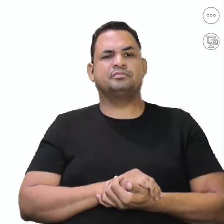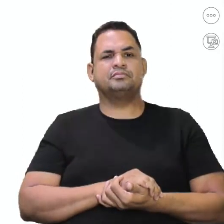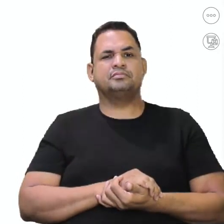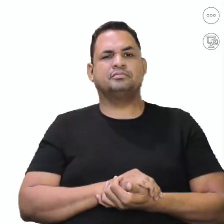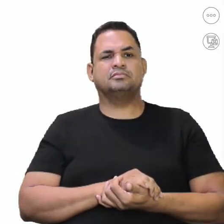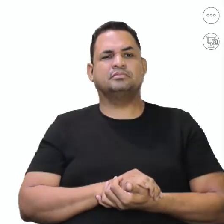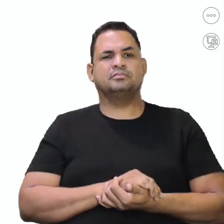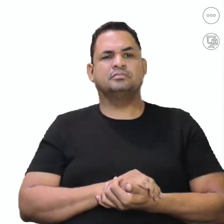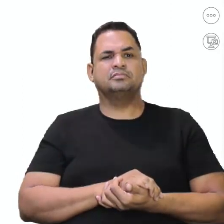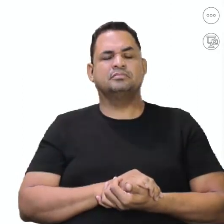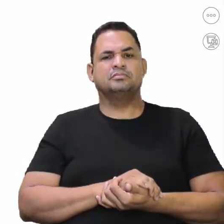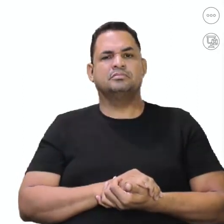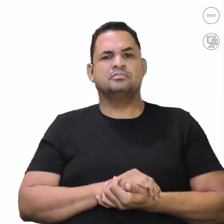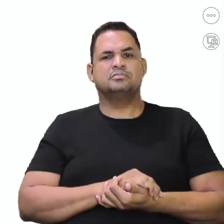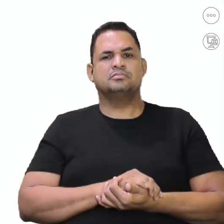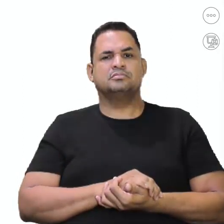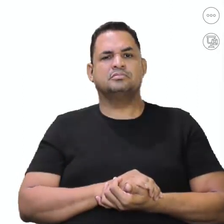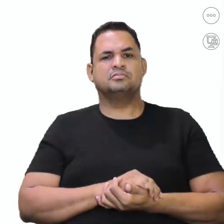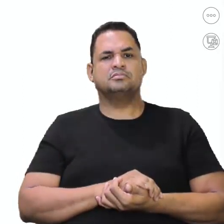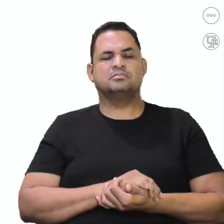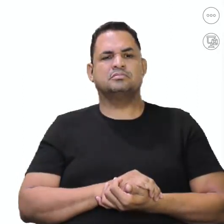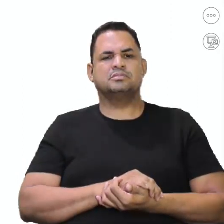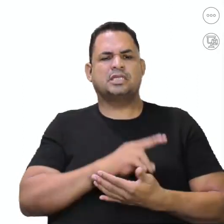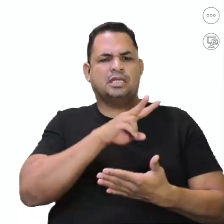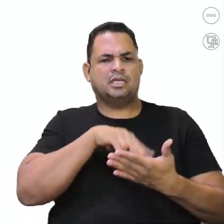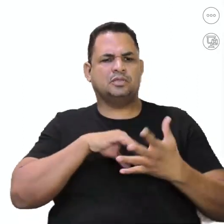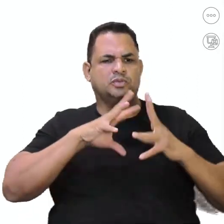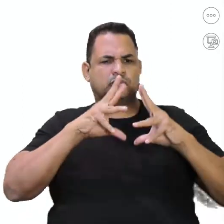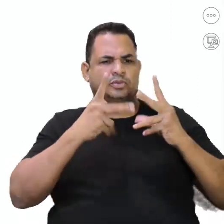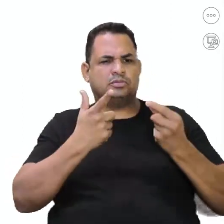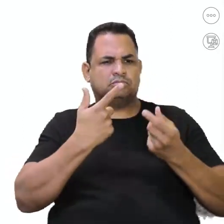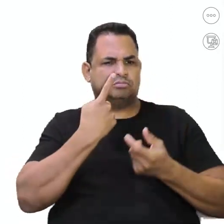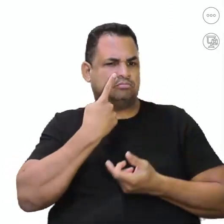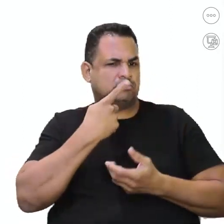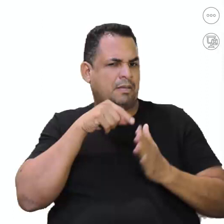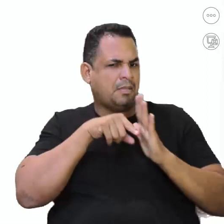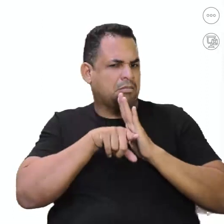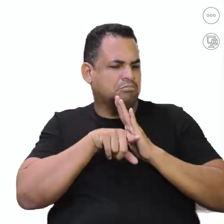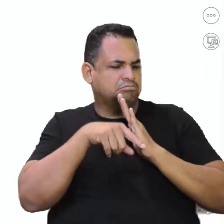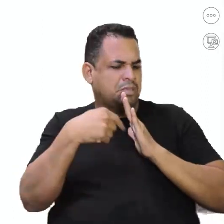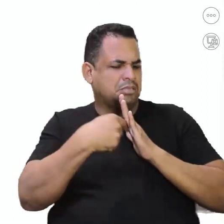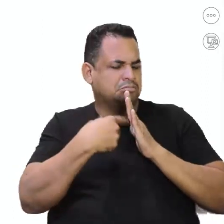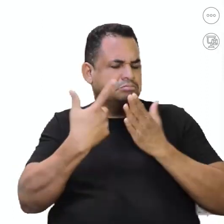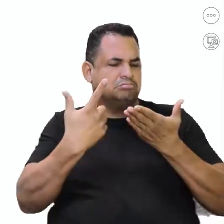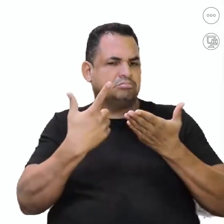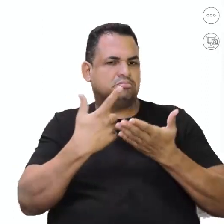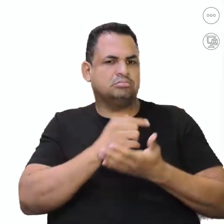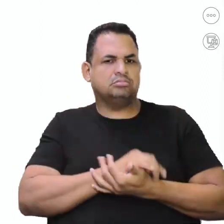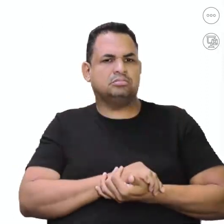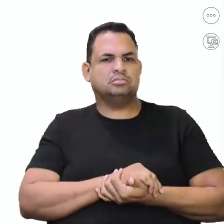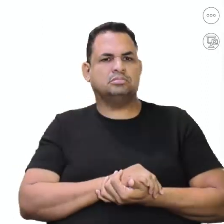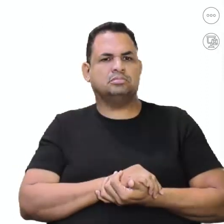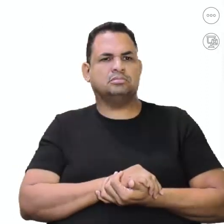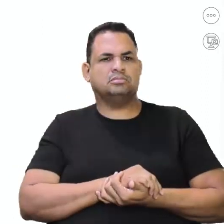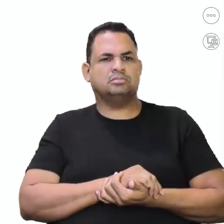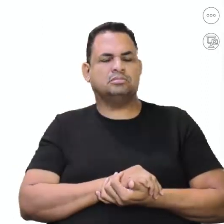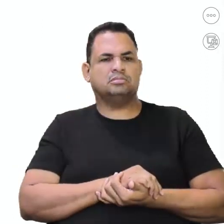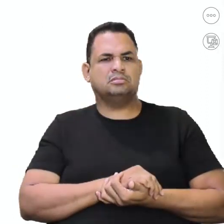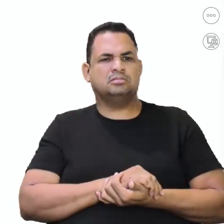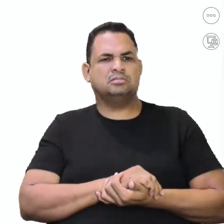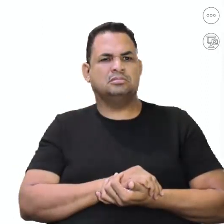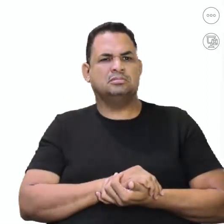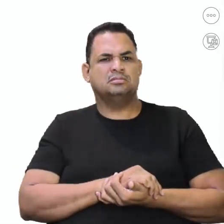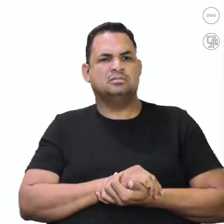fácil? Olha aí, vamos lá. Será que eu vou precisar ler tudo isso? Você se pergunta, né? Então vamos passando aqui o dedinho, vamos